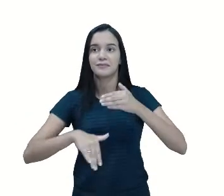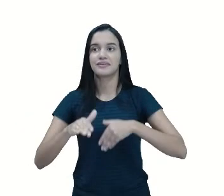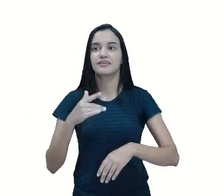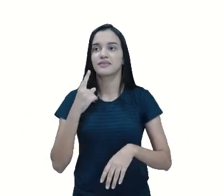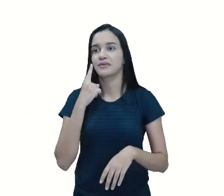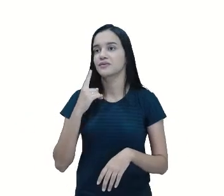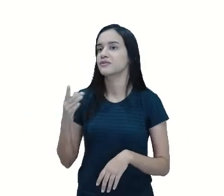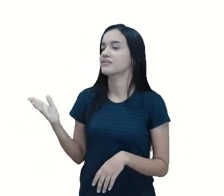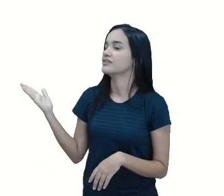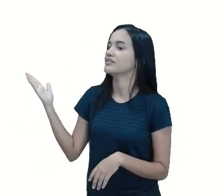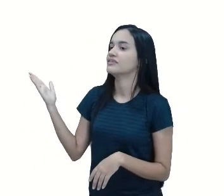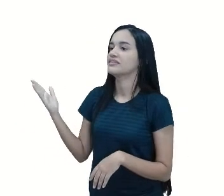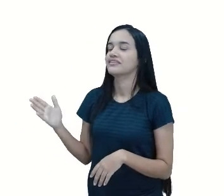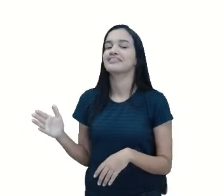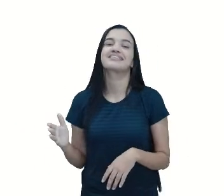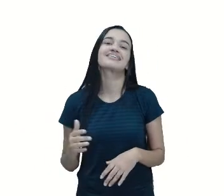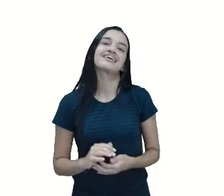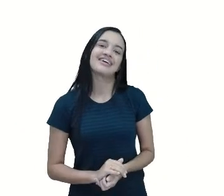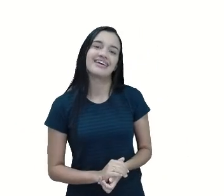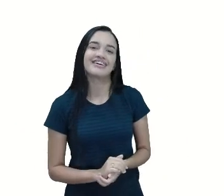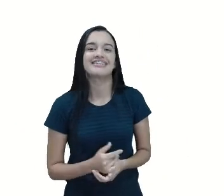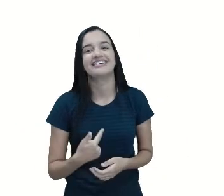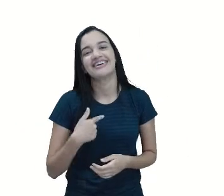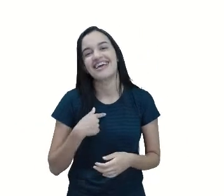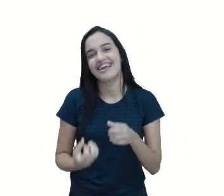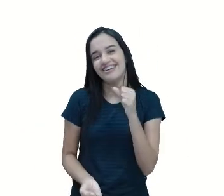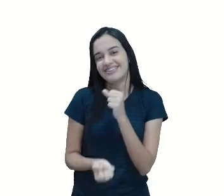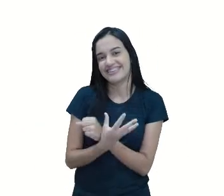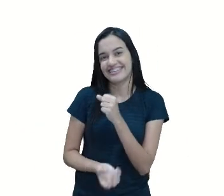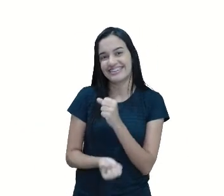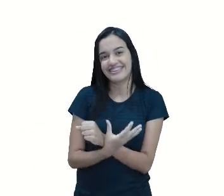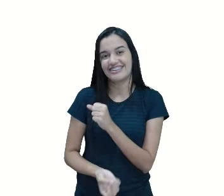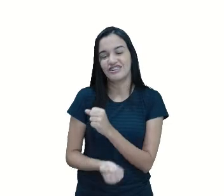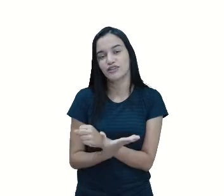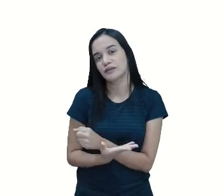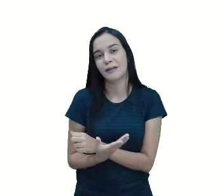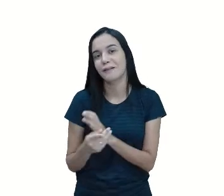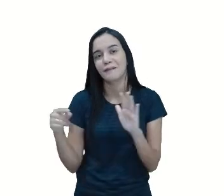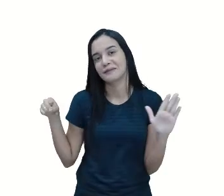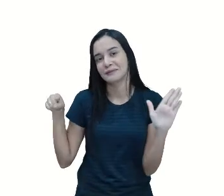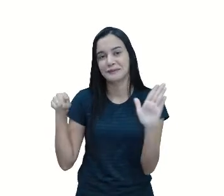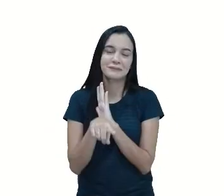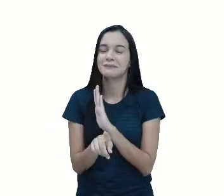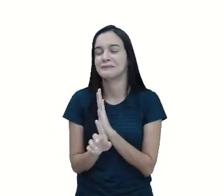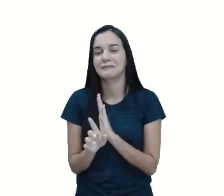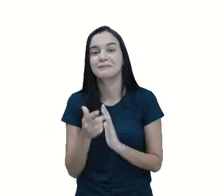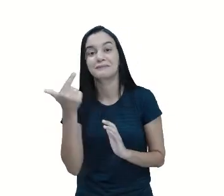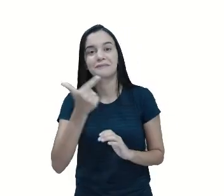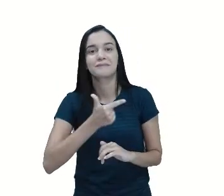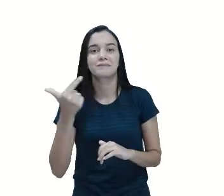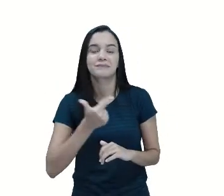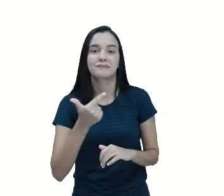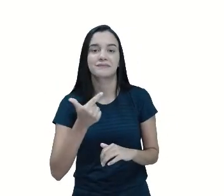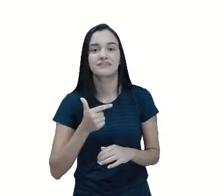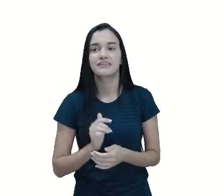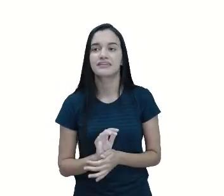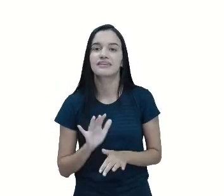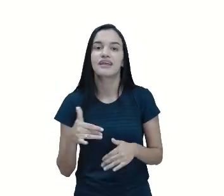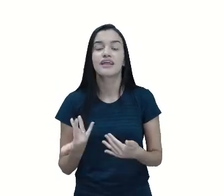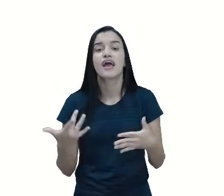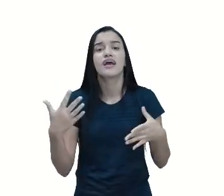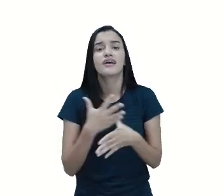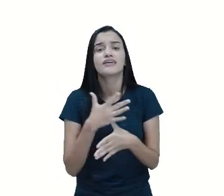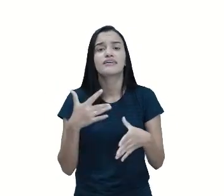ó. Ah, eu já dei um spoiler nessa segunda pergunta, vê só. Essa aí, pessoal, é